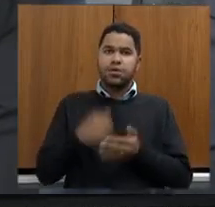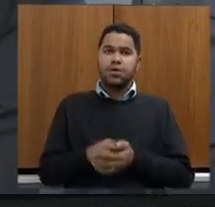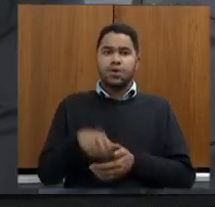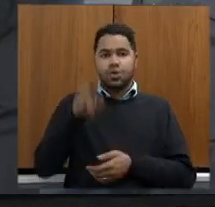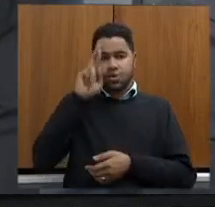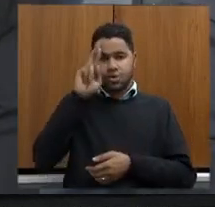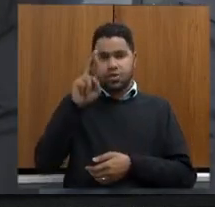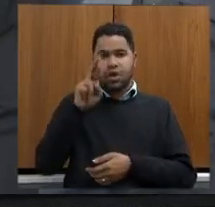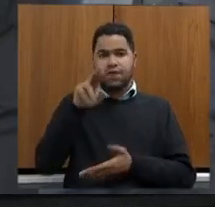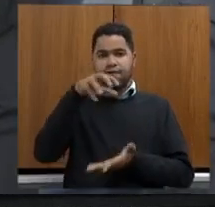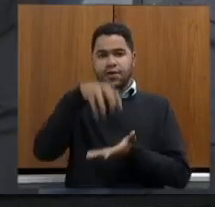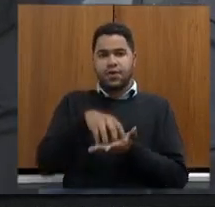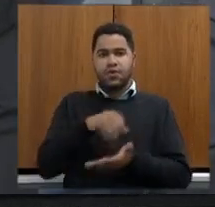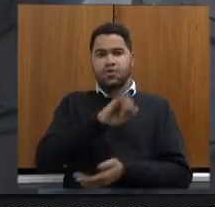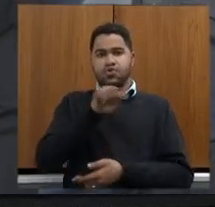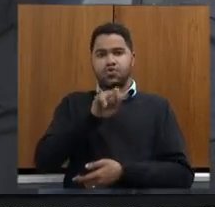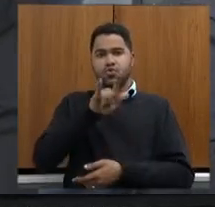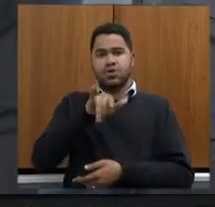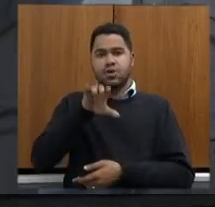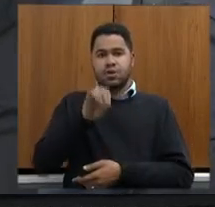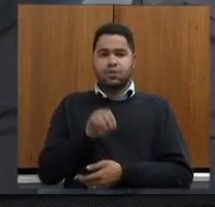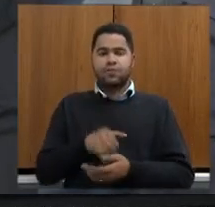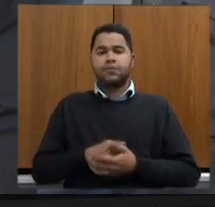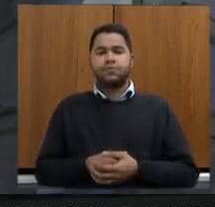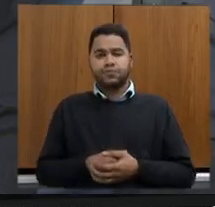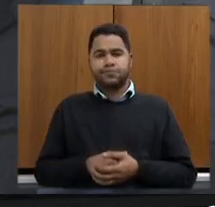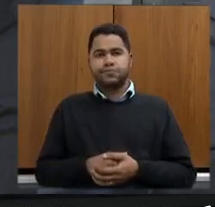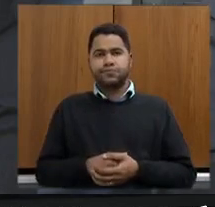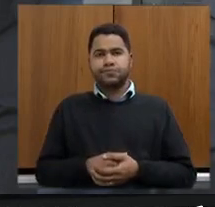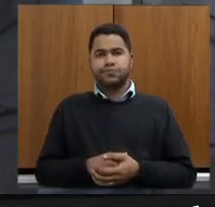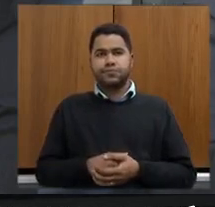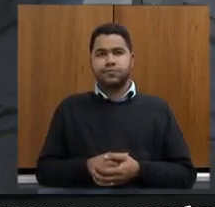pessoa do chefe de gabinete Juliano é